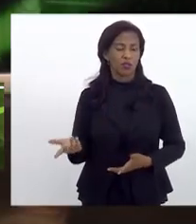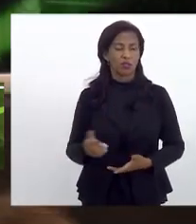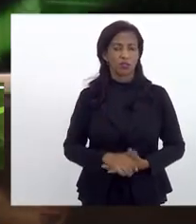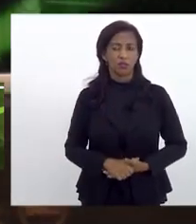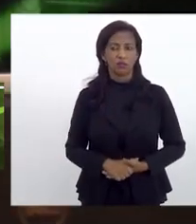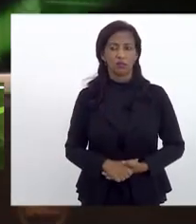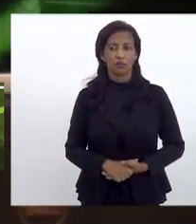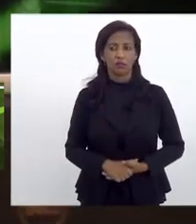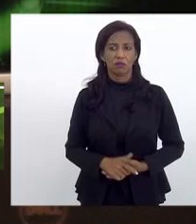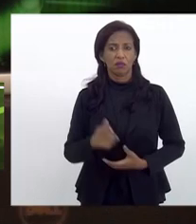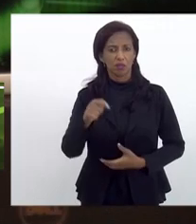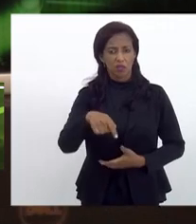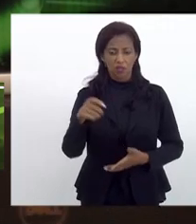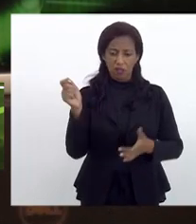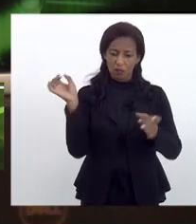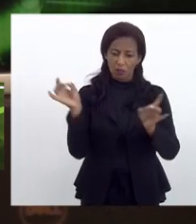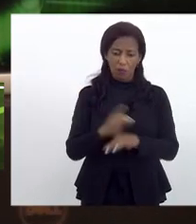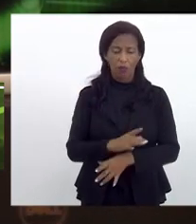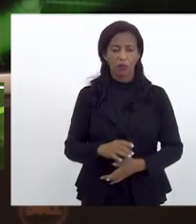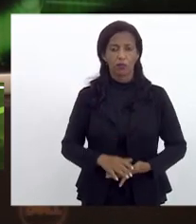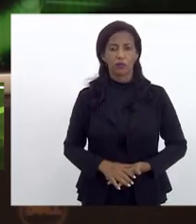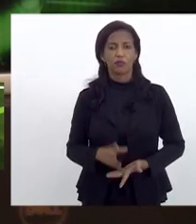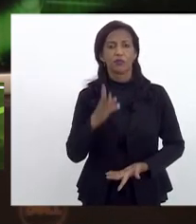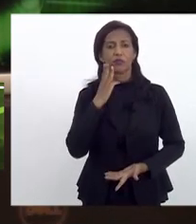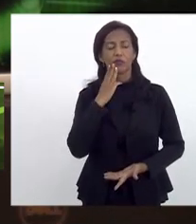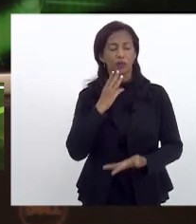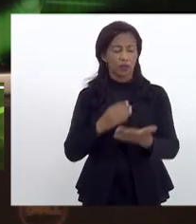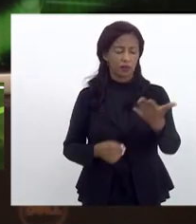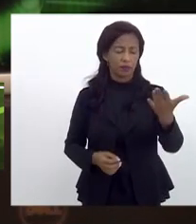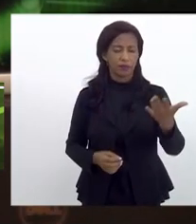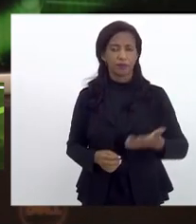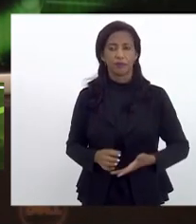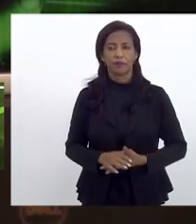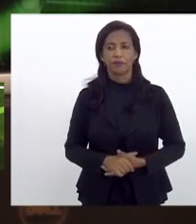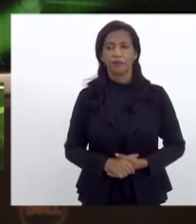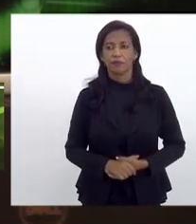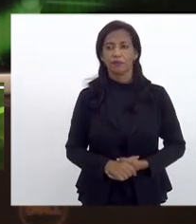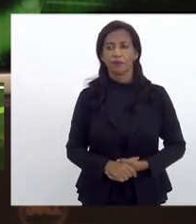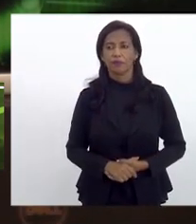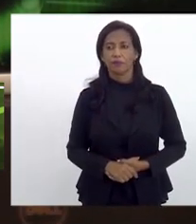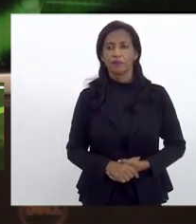prático É isso ou aquilo E pronto Deputado Valdeck Três minutos Luiz Paulo Marta Rocha